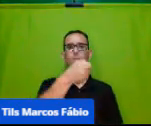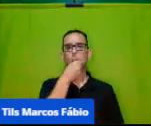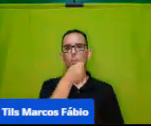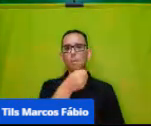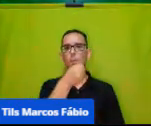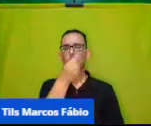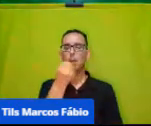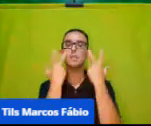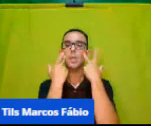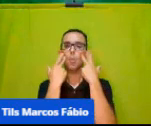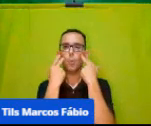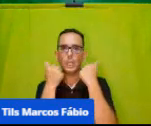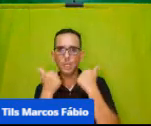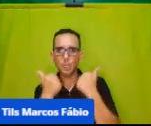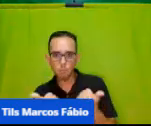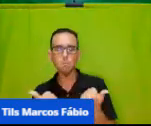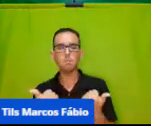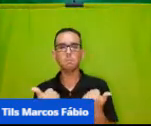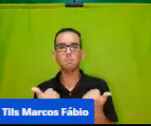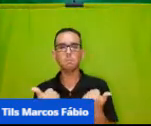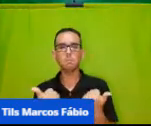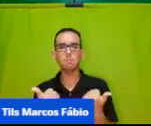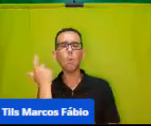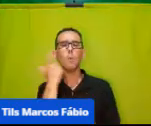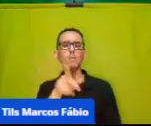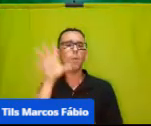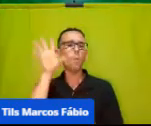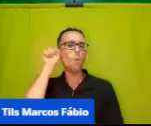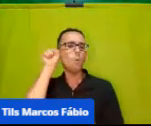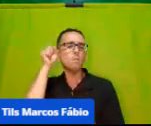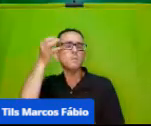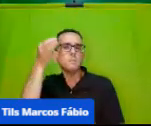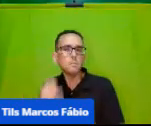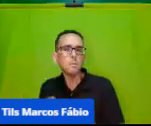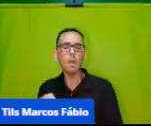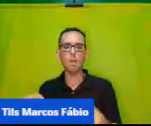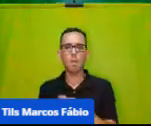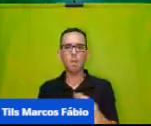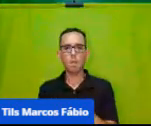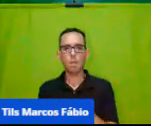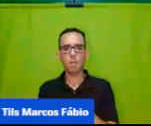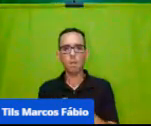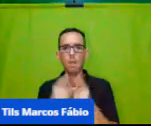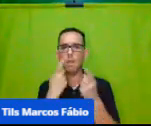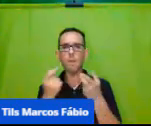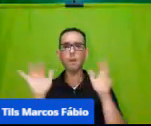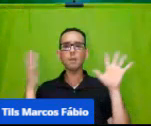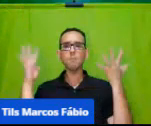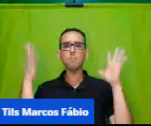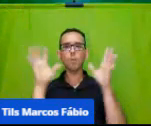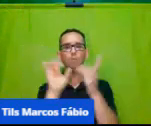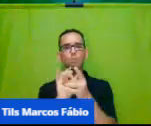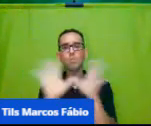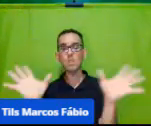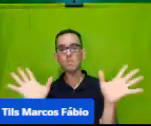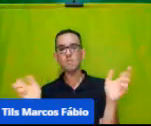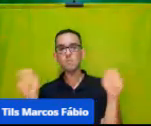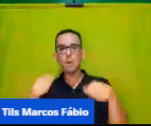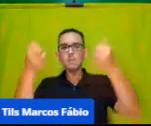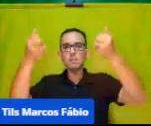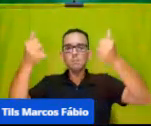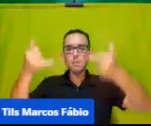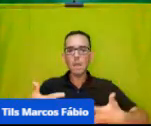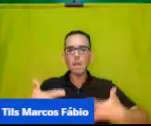Sai mais, acho que audível, digamos assim. E daí eu fico com as mãos livres para poder ir explicando e